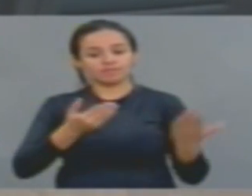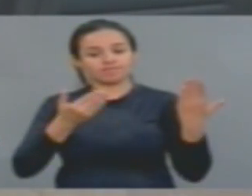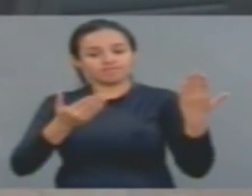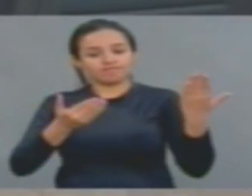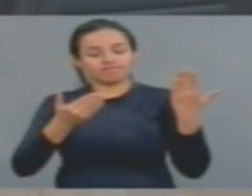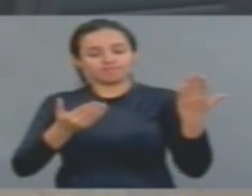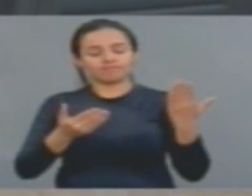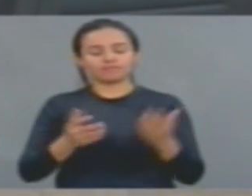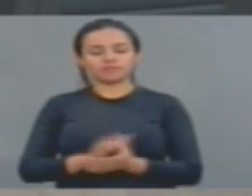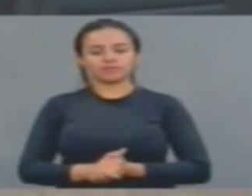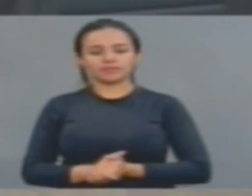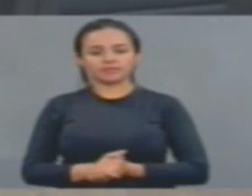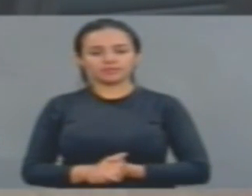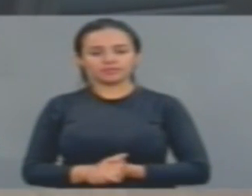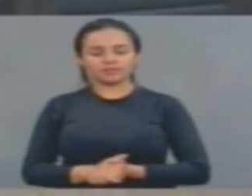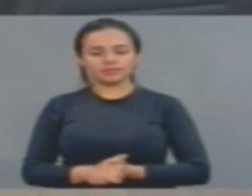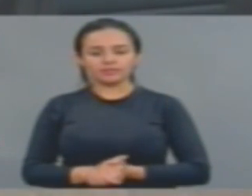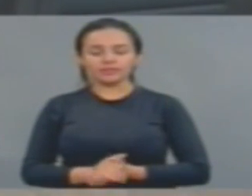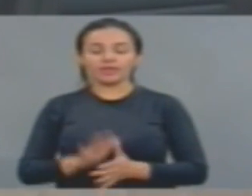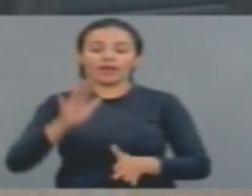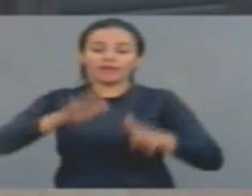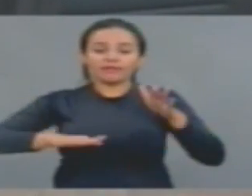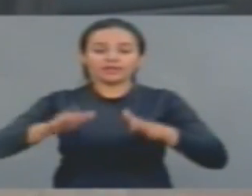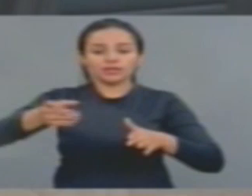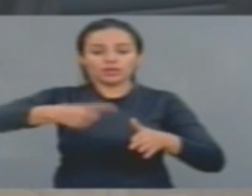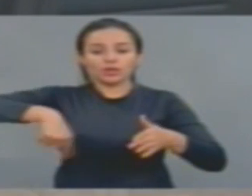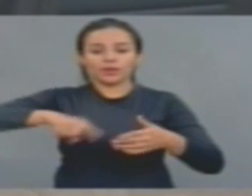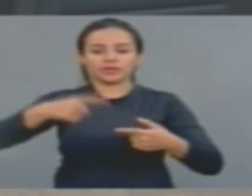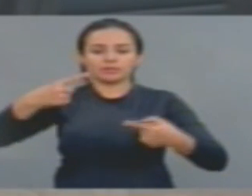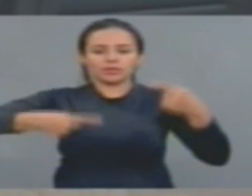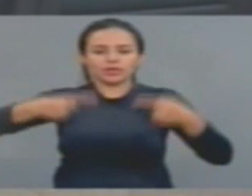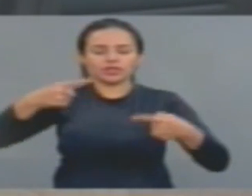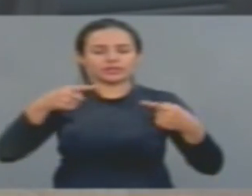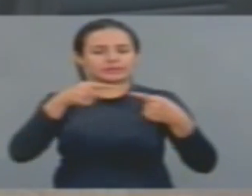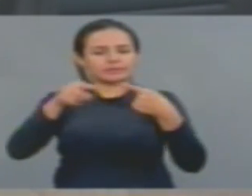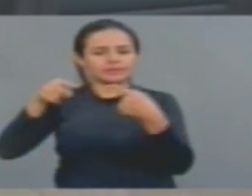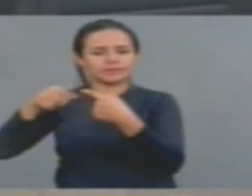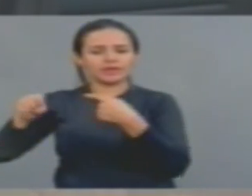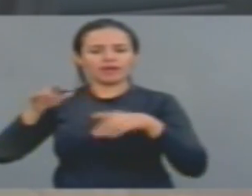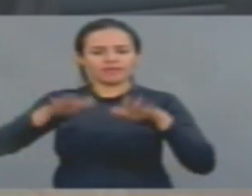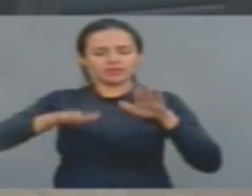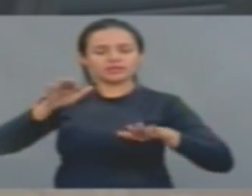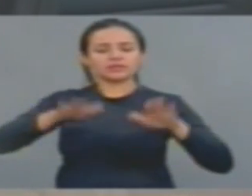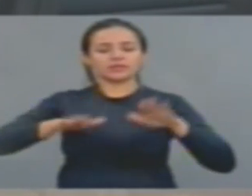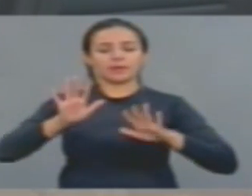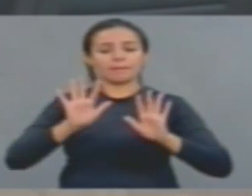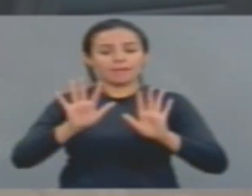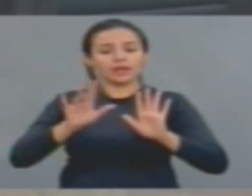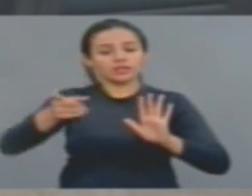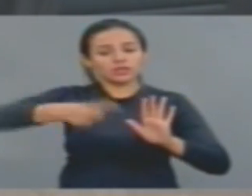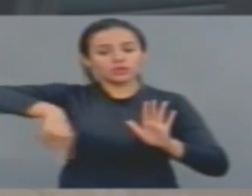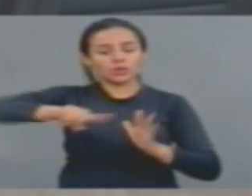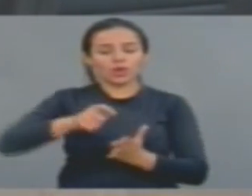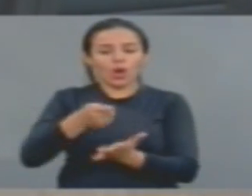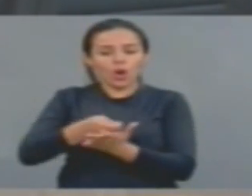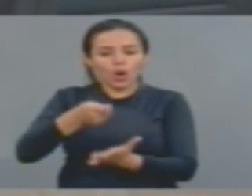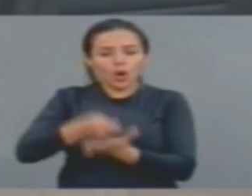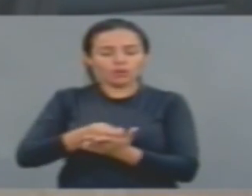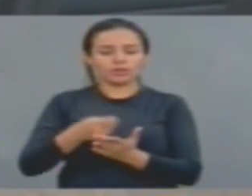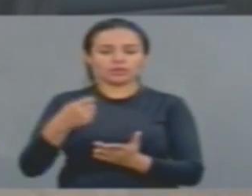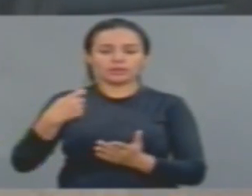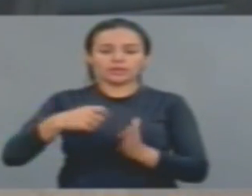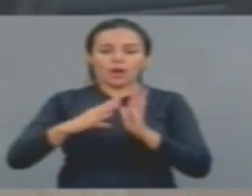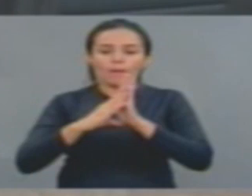somos contrários a determinadas políticas de endurecimento, de perseguição à juventude, nós temos a obrigação de construir